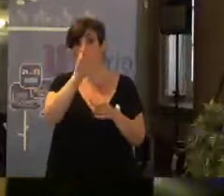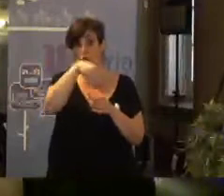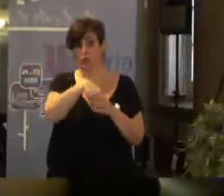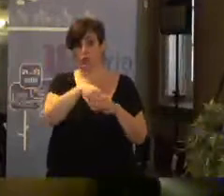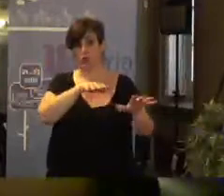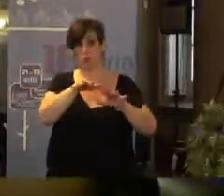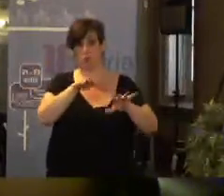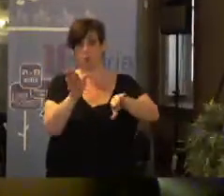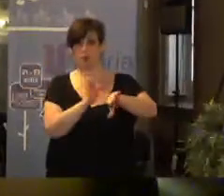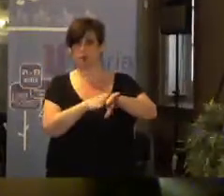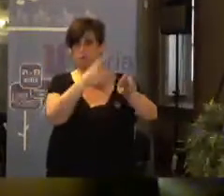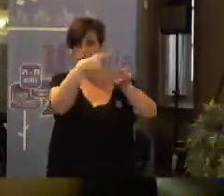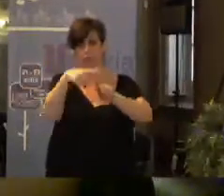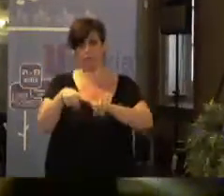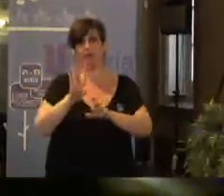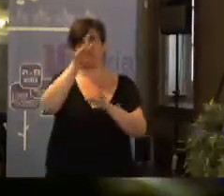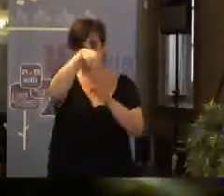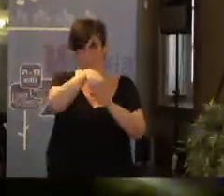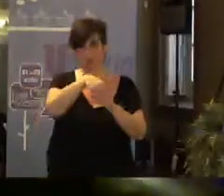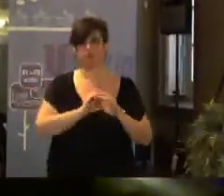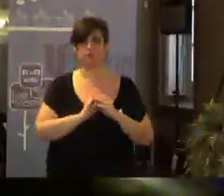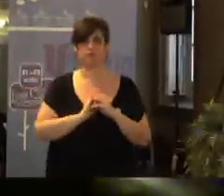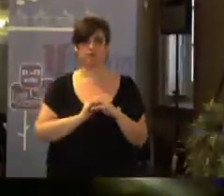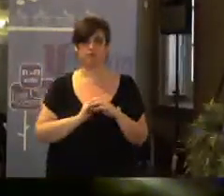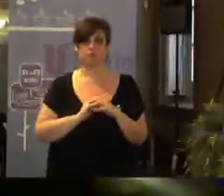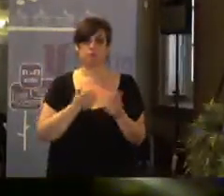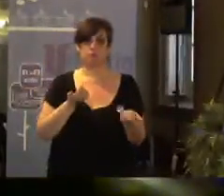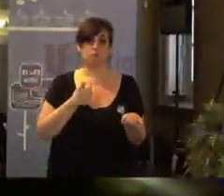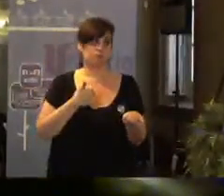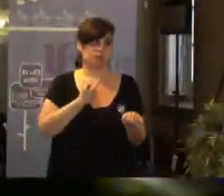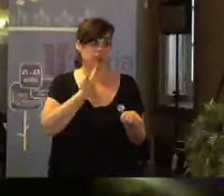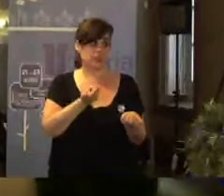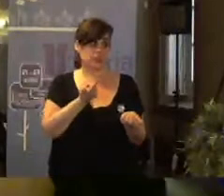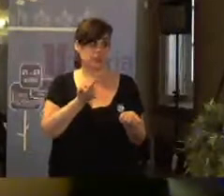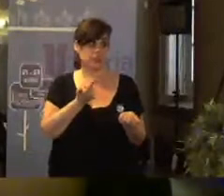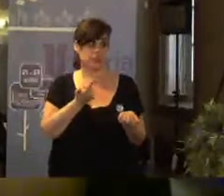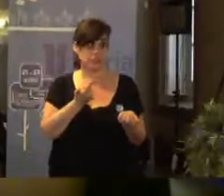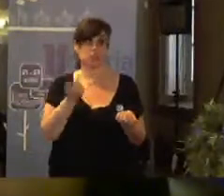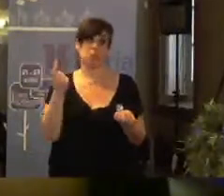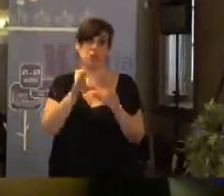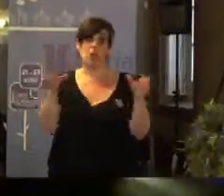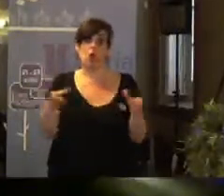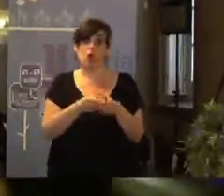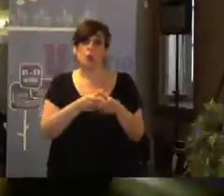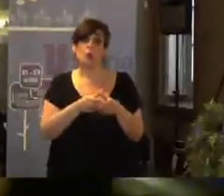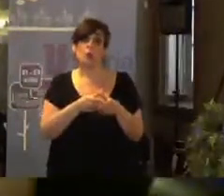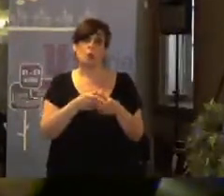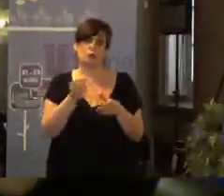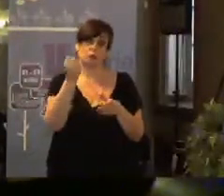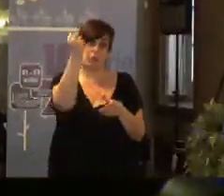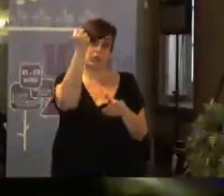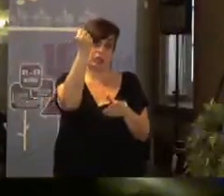tradições completamente diferentes. A UDP, que era muito mais próxima dos partidos tradicionais comunistas,